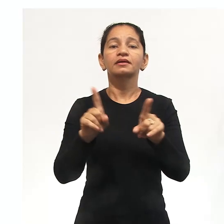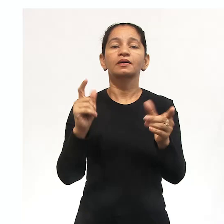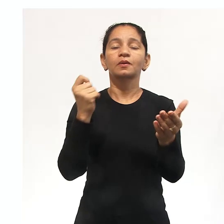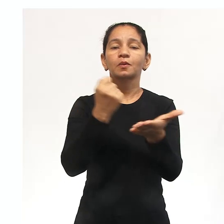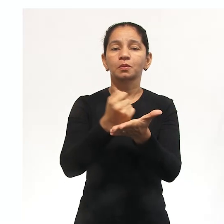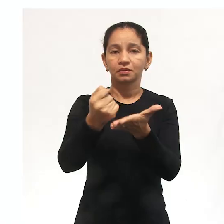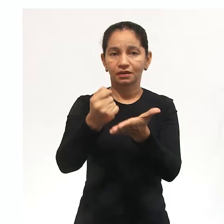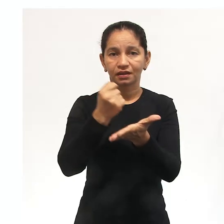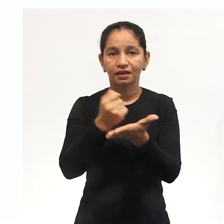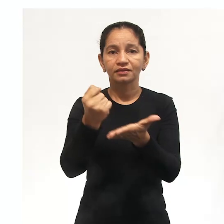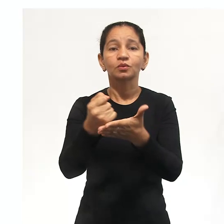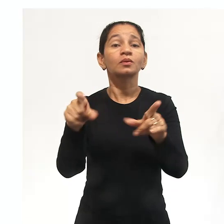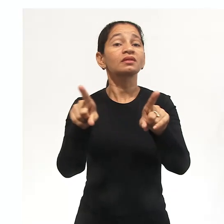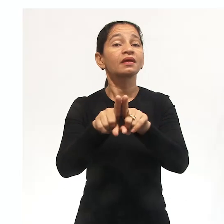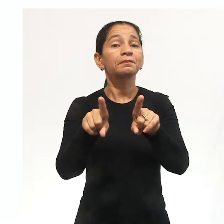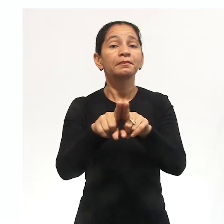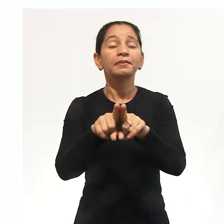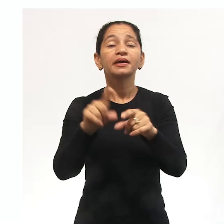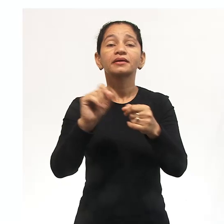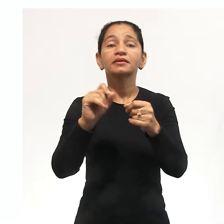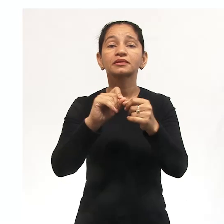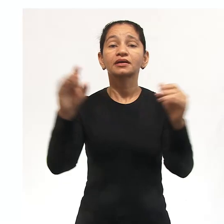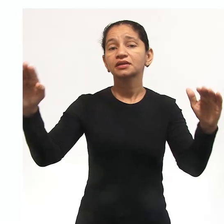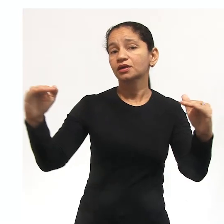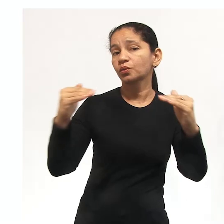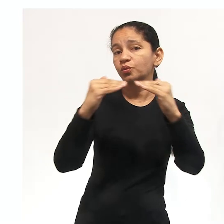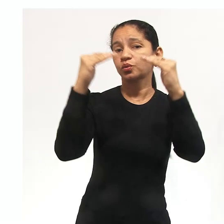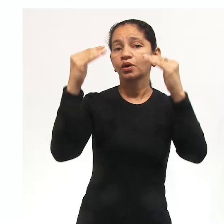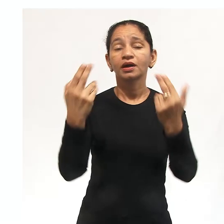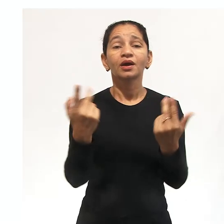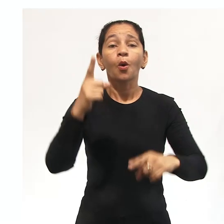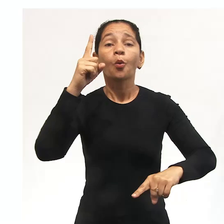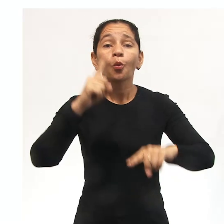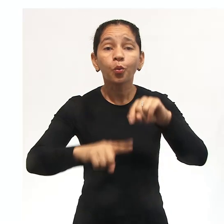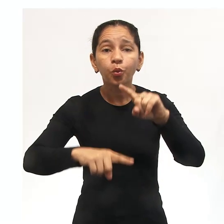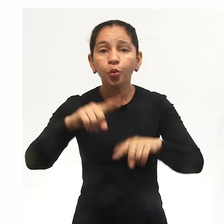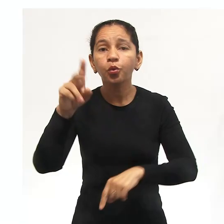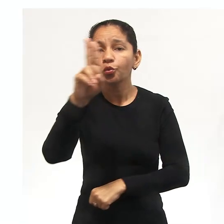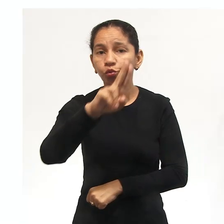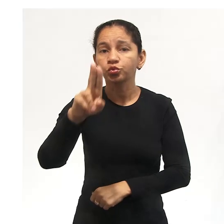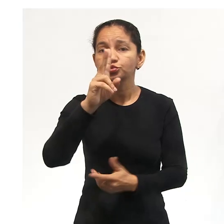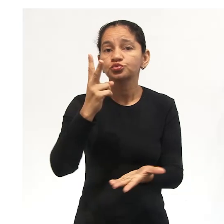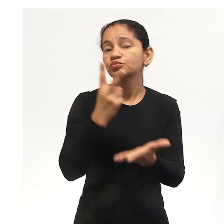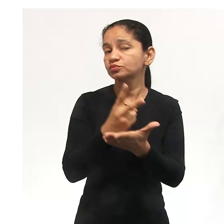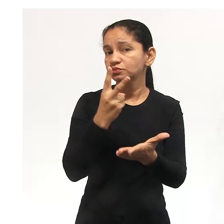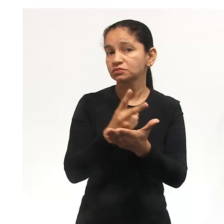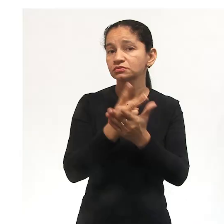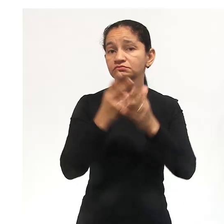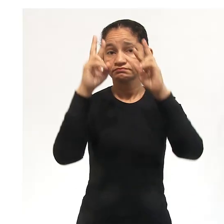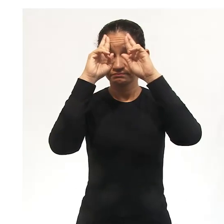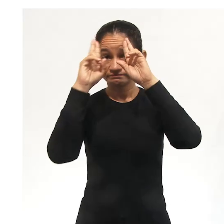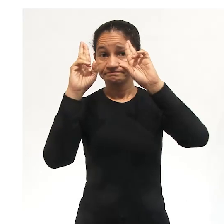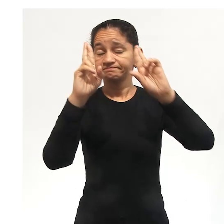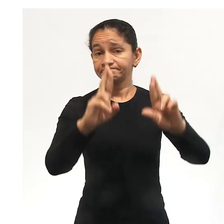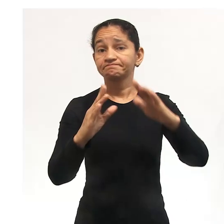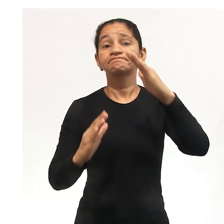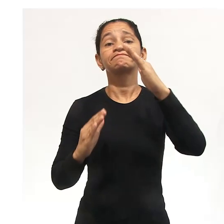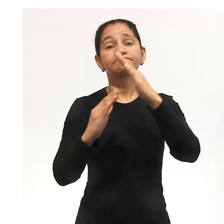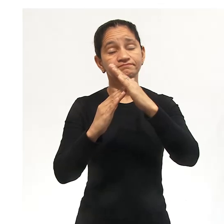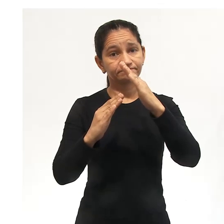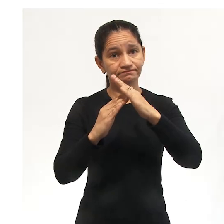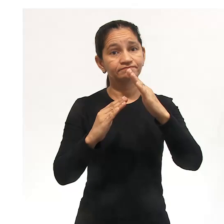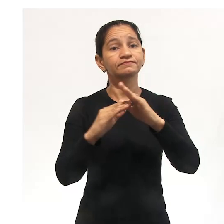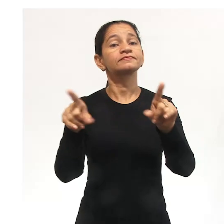a justificativa da contratação, deve haver também a compatibilidade do objeto, deve haver também